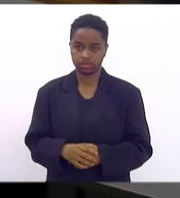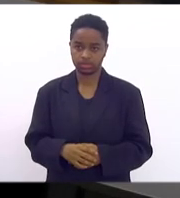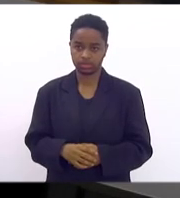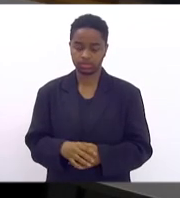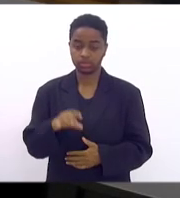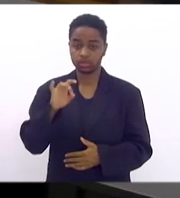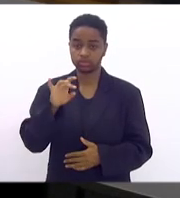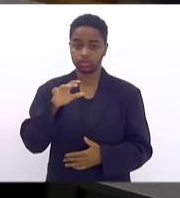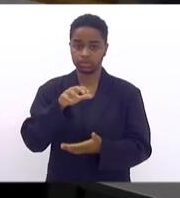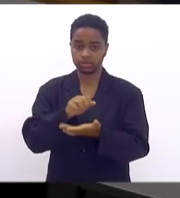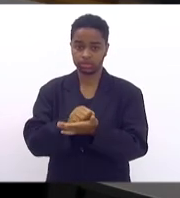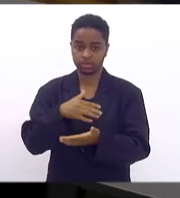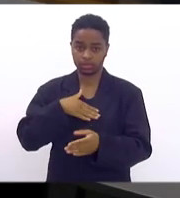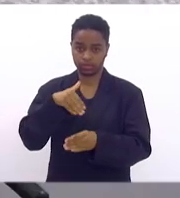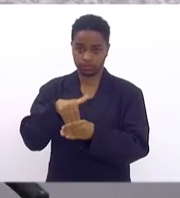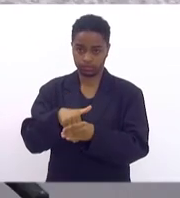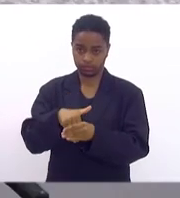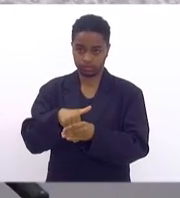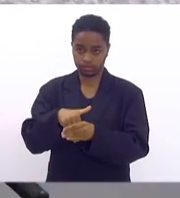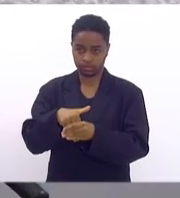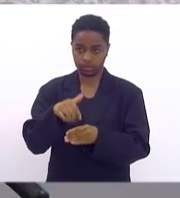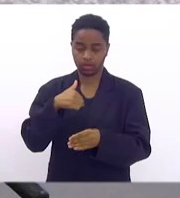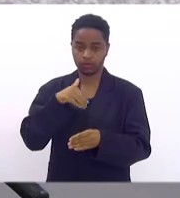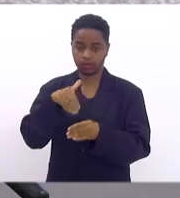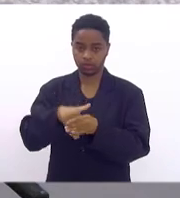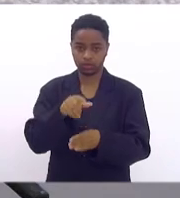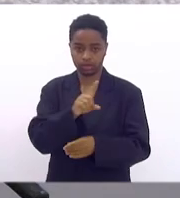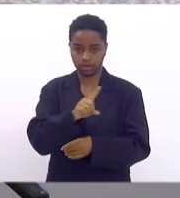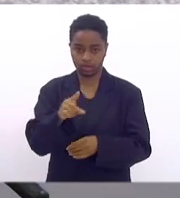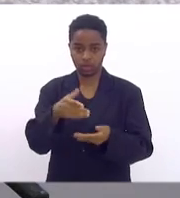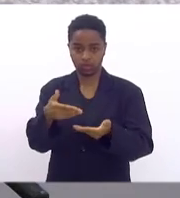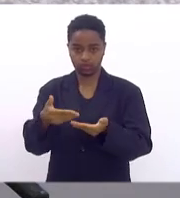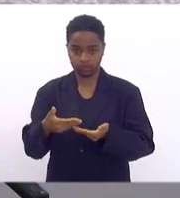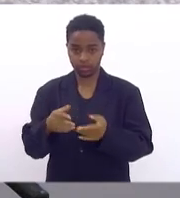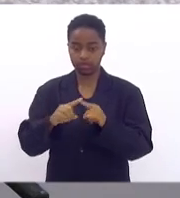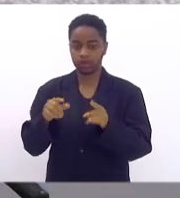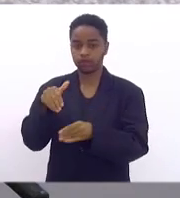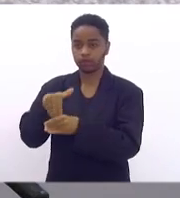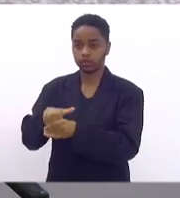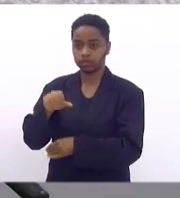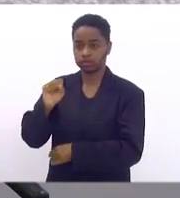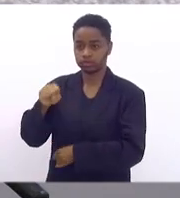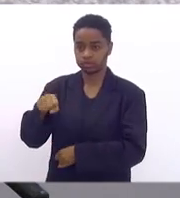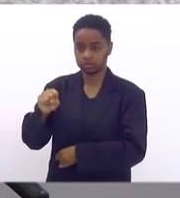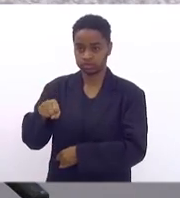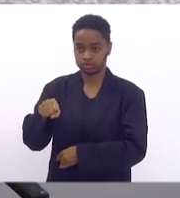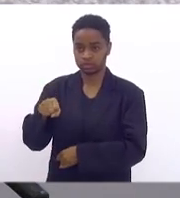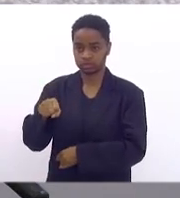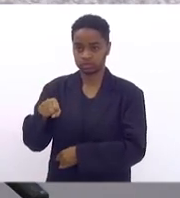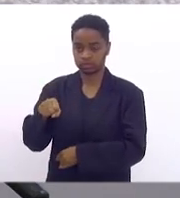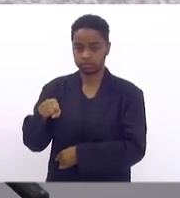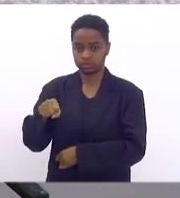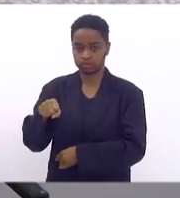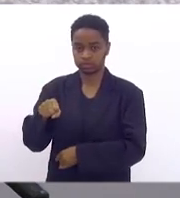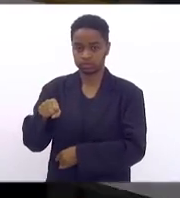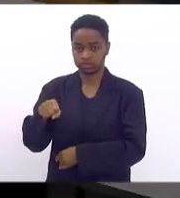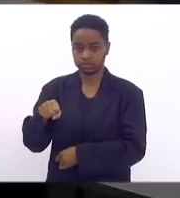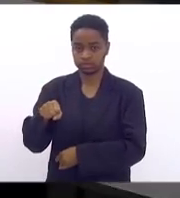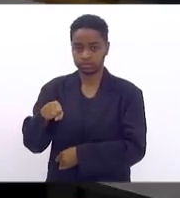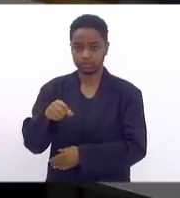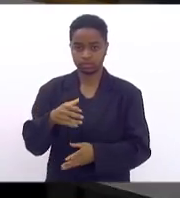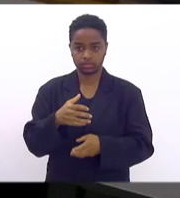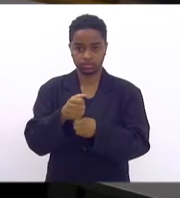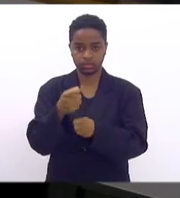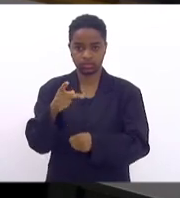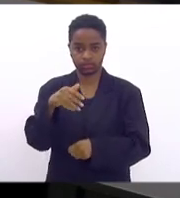deputado. Só para computar meu voto. Claro. Não a convocação, e sim computado o seu voto, aí. O voto de Vossa Excelência,